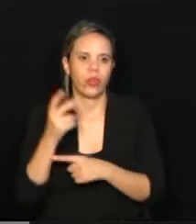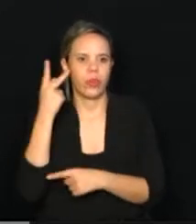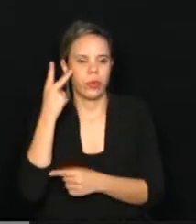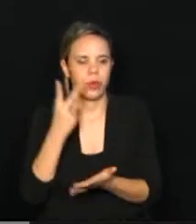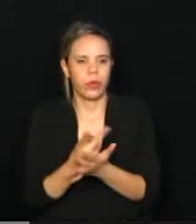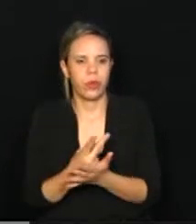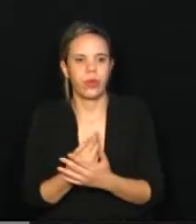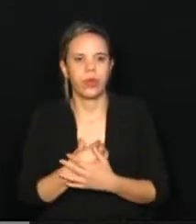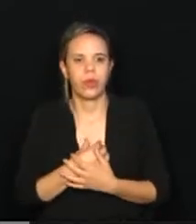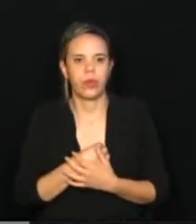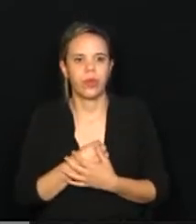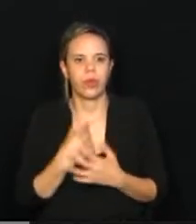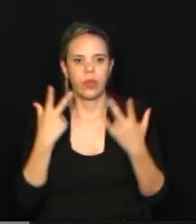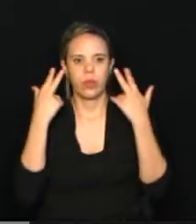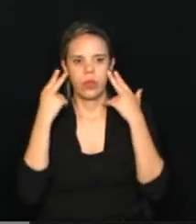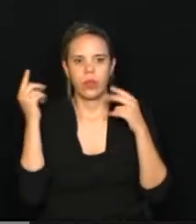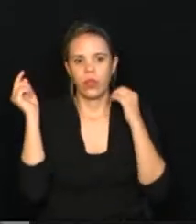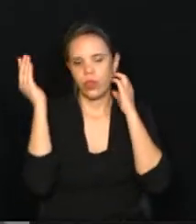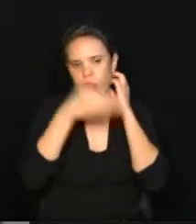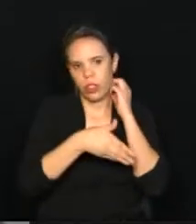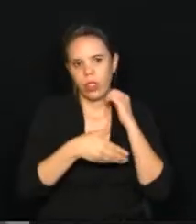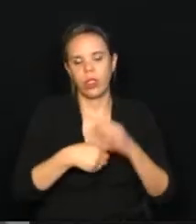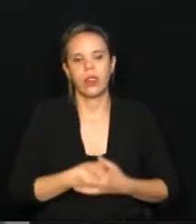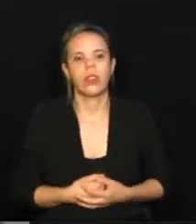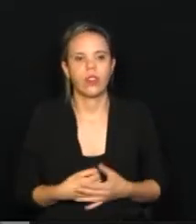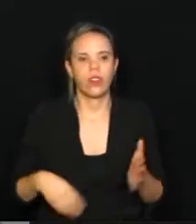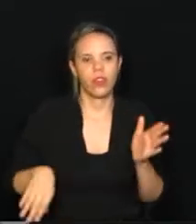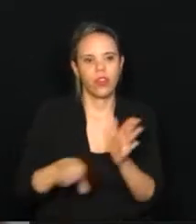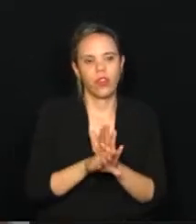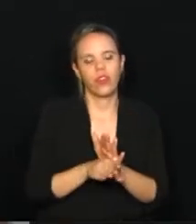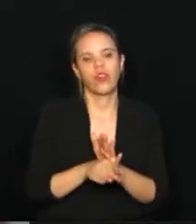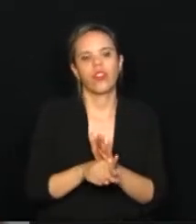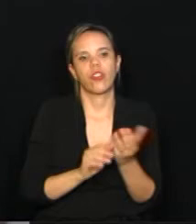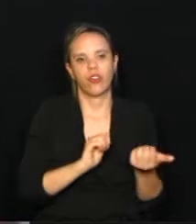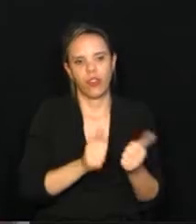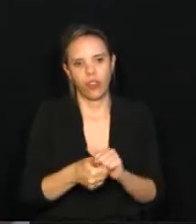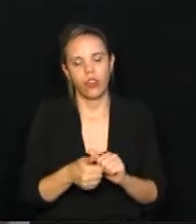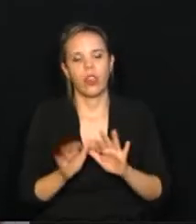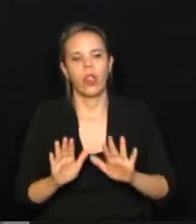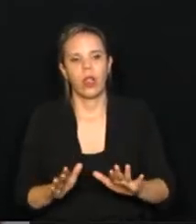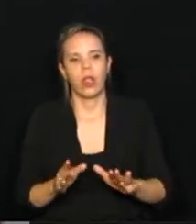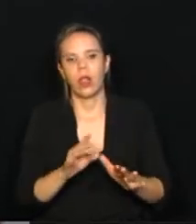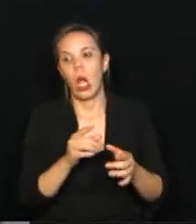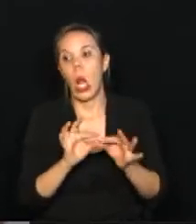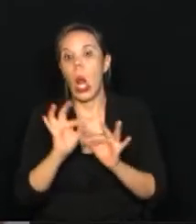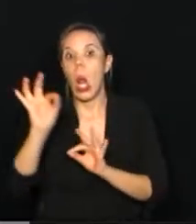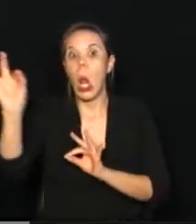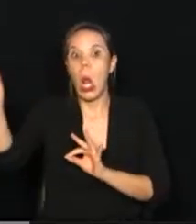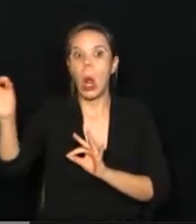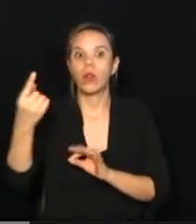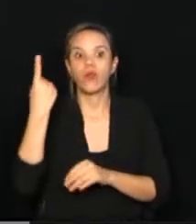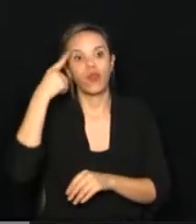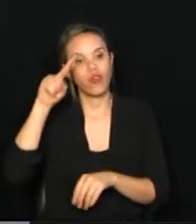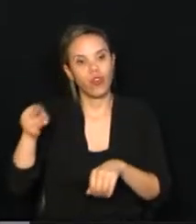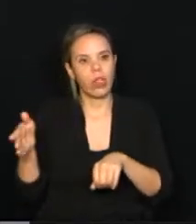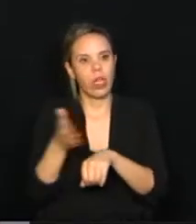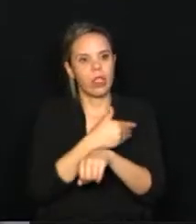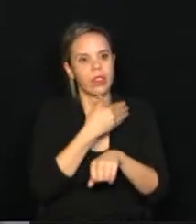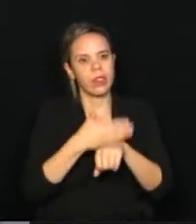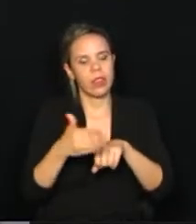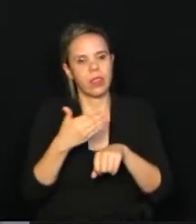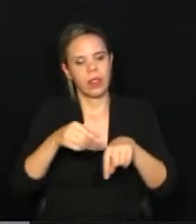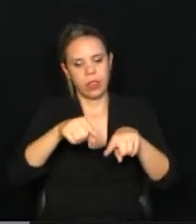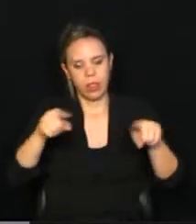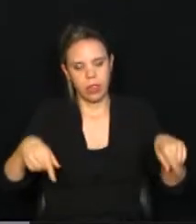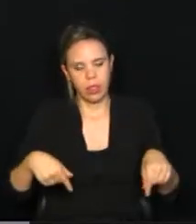mesmo, normalmente vai direto, né? A gente chega e já joga direto. Mas quando é jogo longe, assim, a gente chega um dia antes, a gente treina na quadra